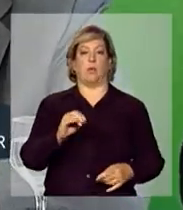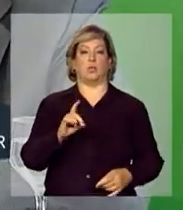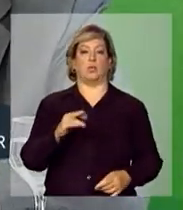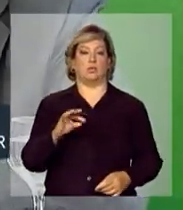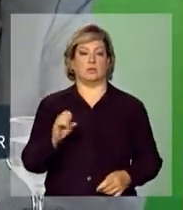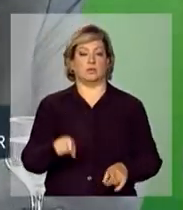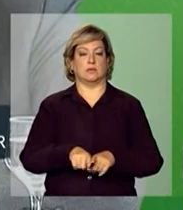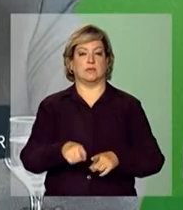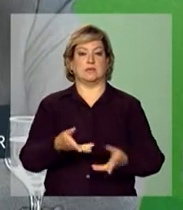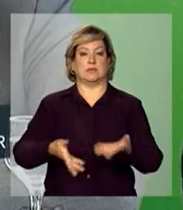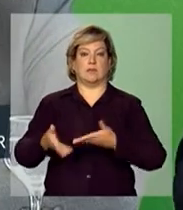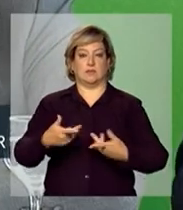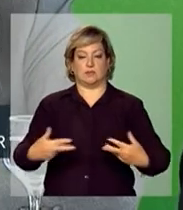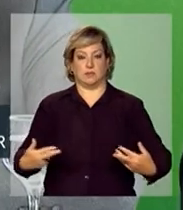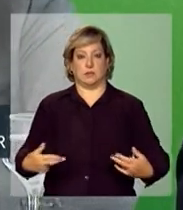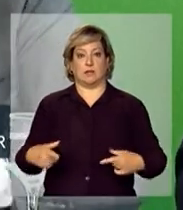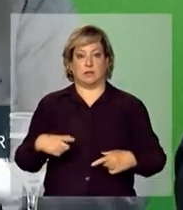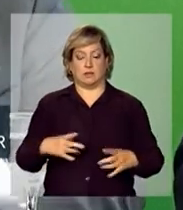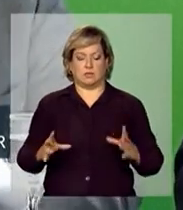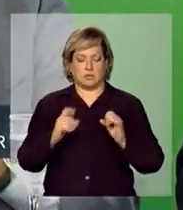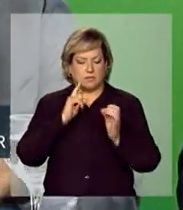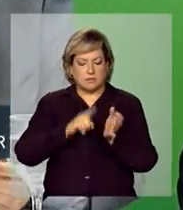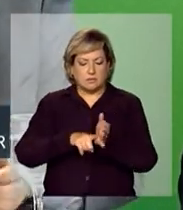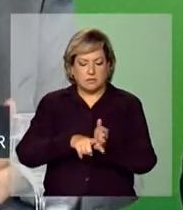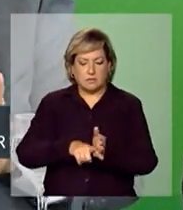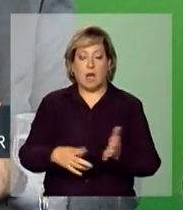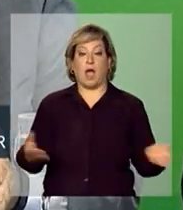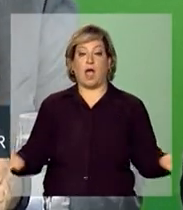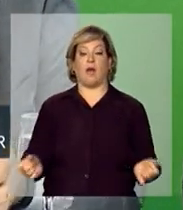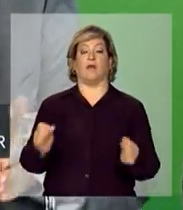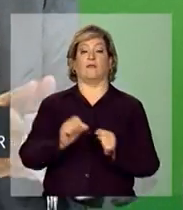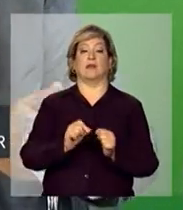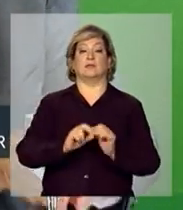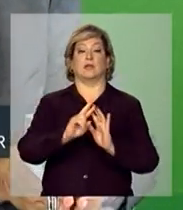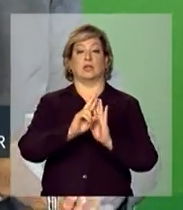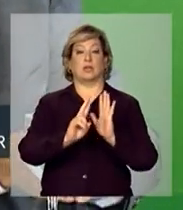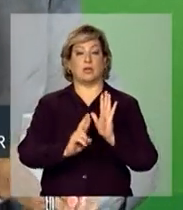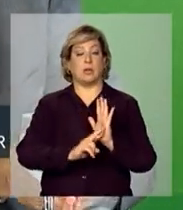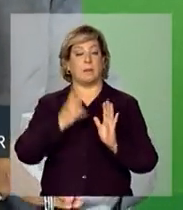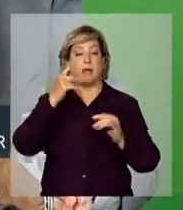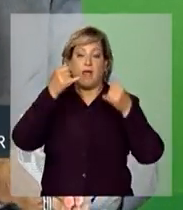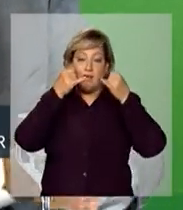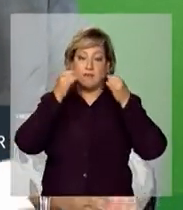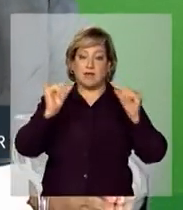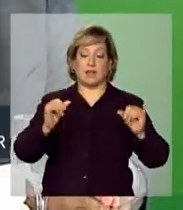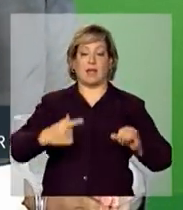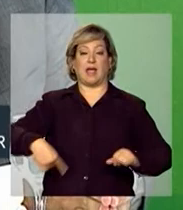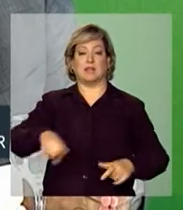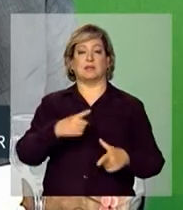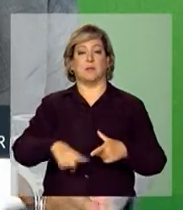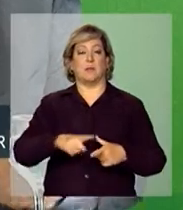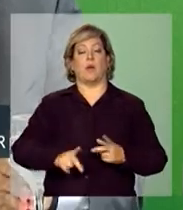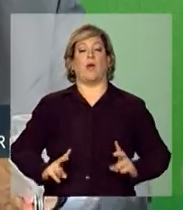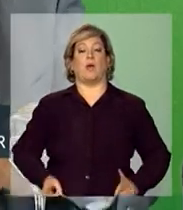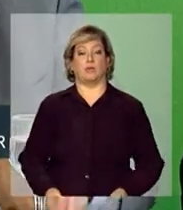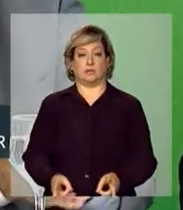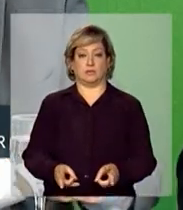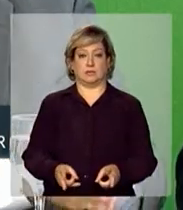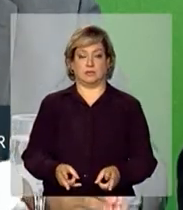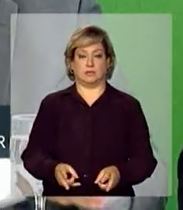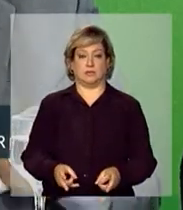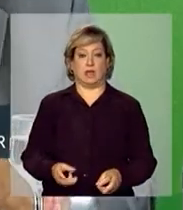de demandas que surgiu e as razões e nós estamos tomando normas para evitar que as demandas continuem e claro